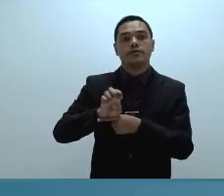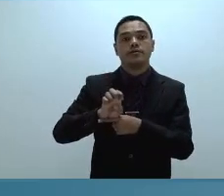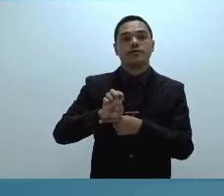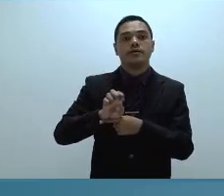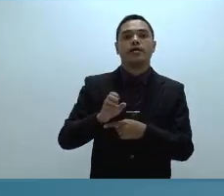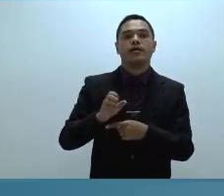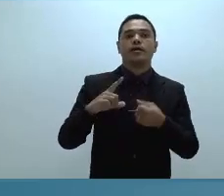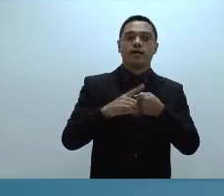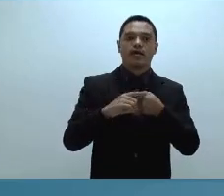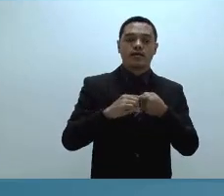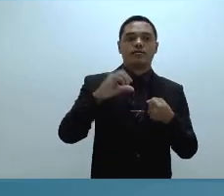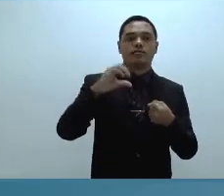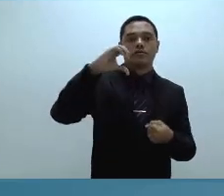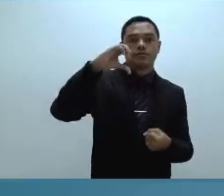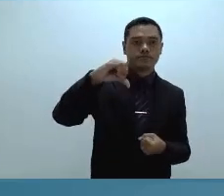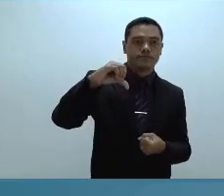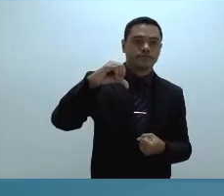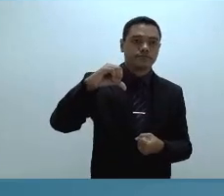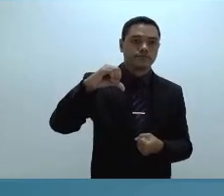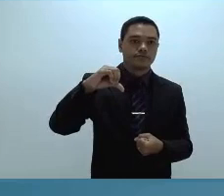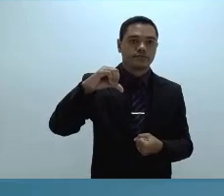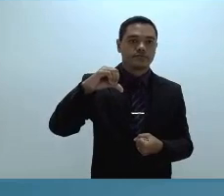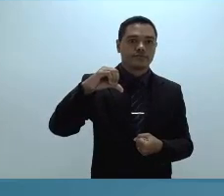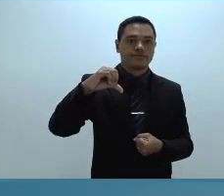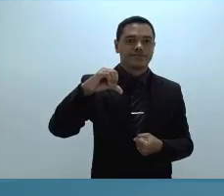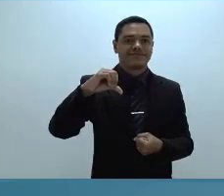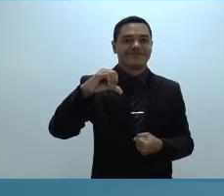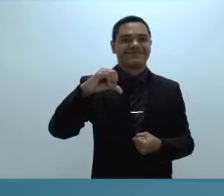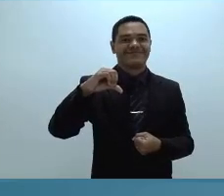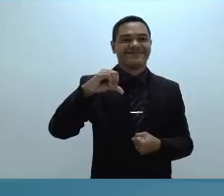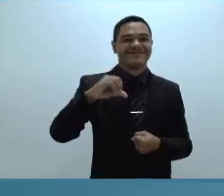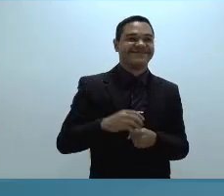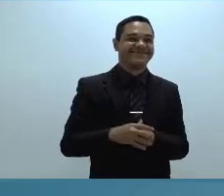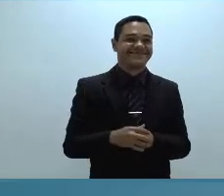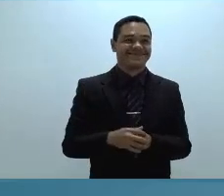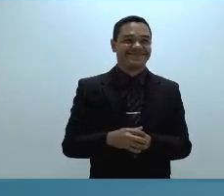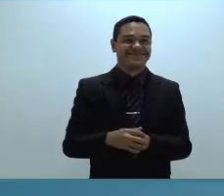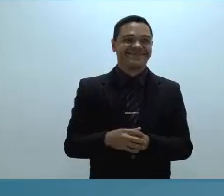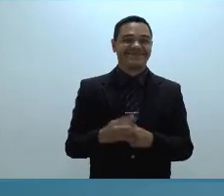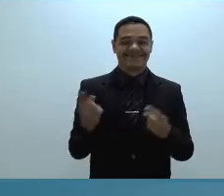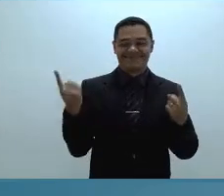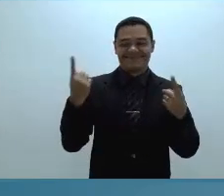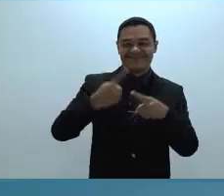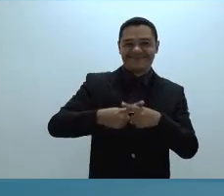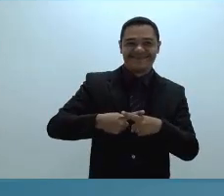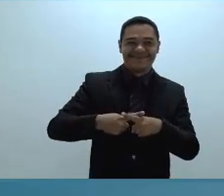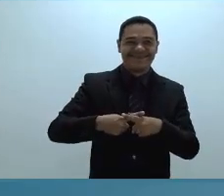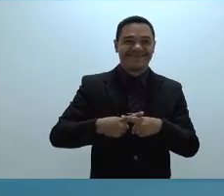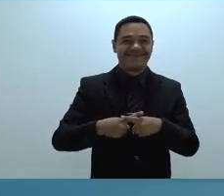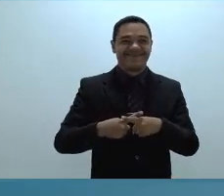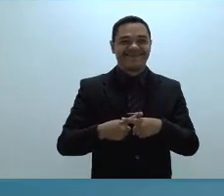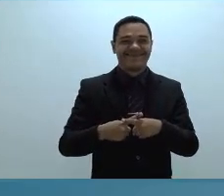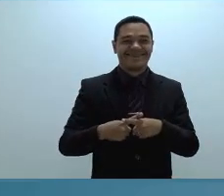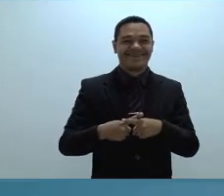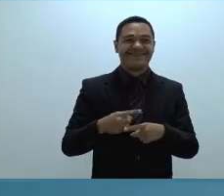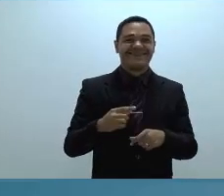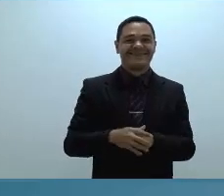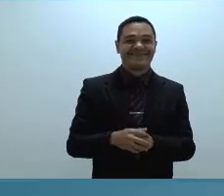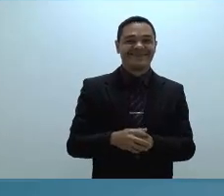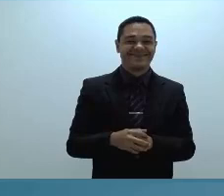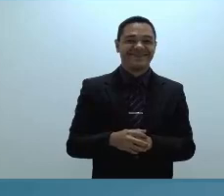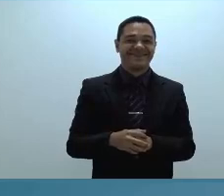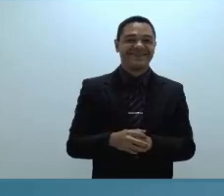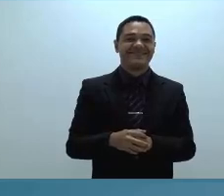9º, parágrafo 1º, inciso 8º, a qual deve ser o presente conflito de competência. O conflito foi conhecido e declarado a